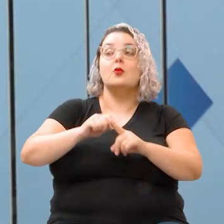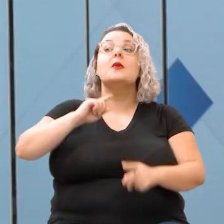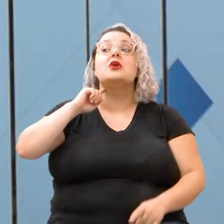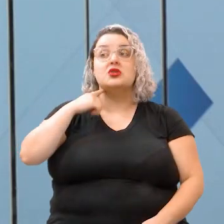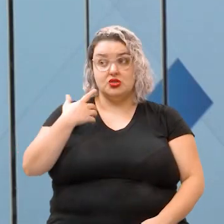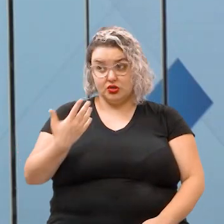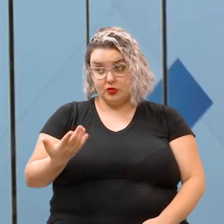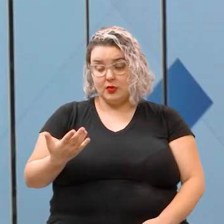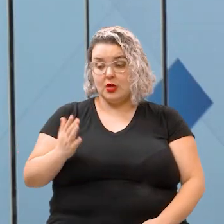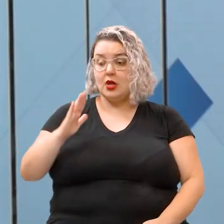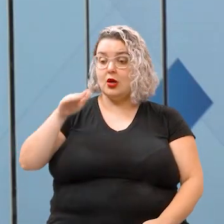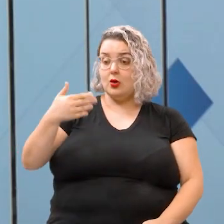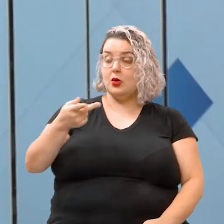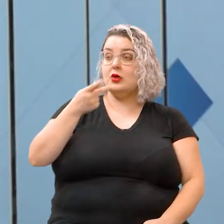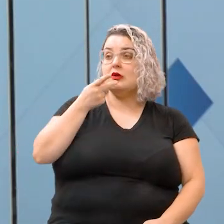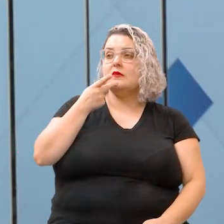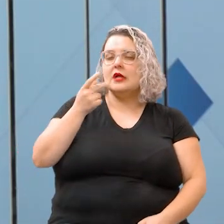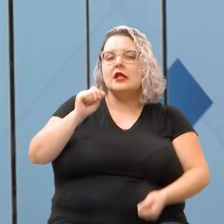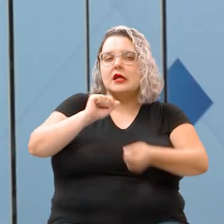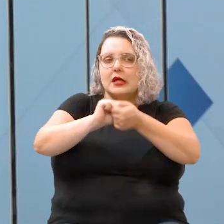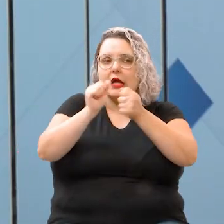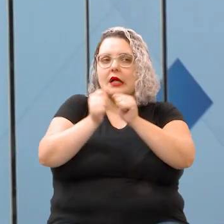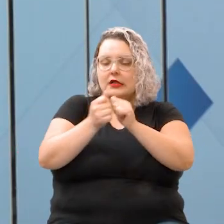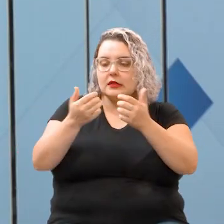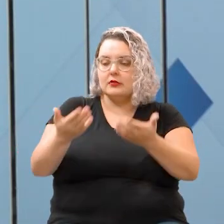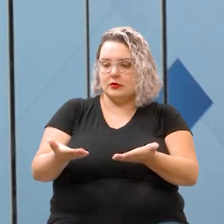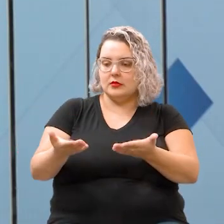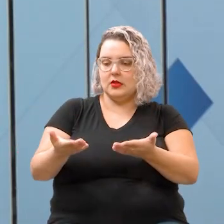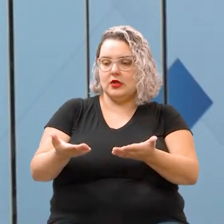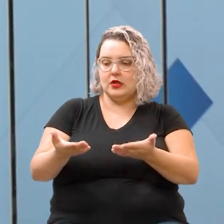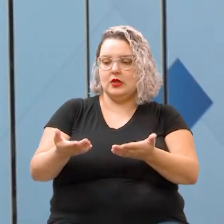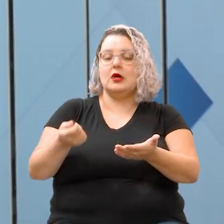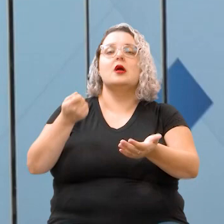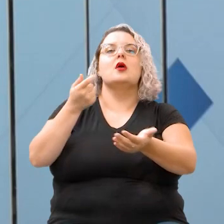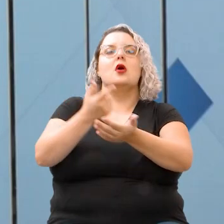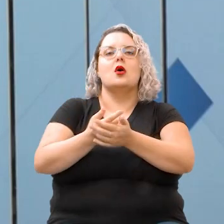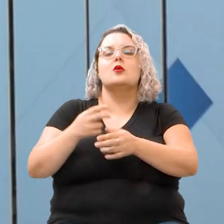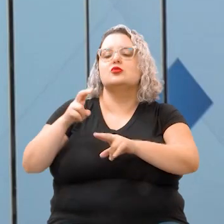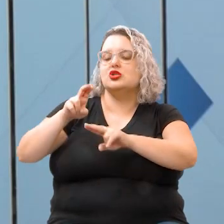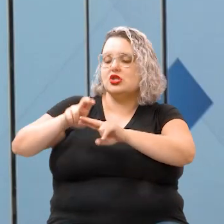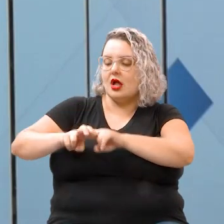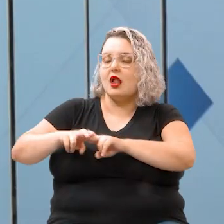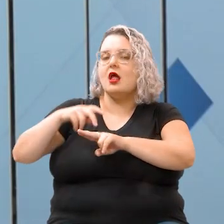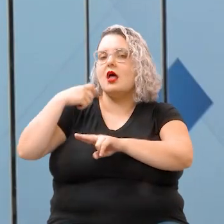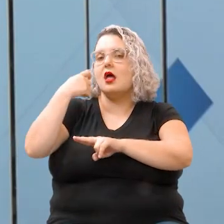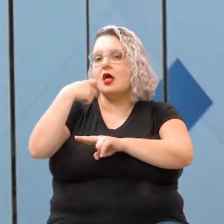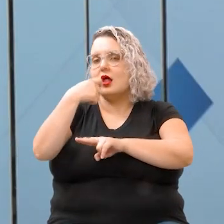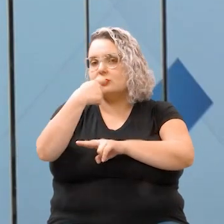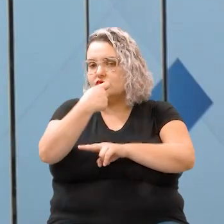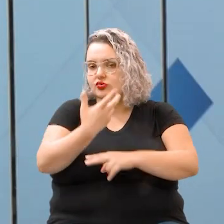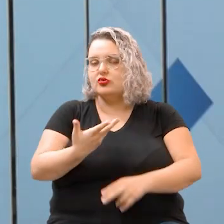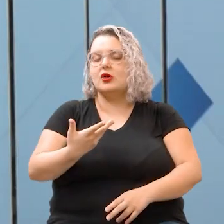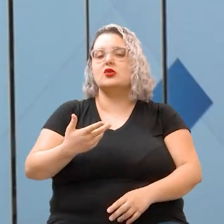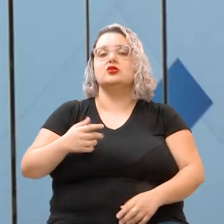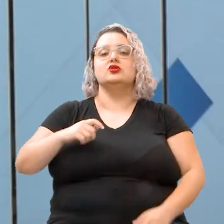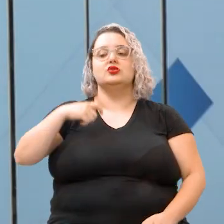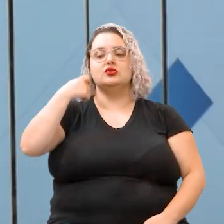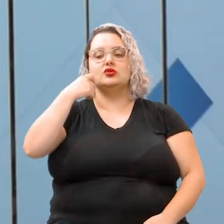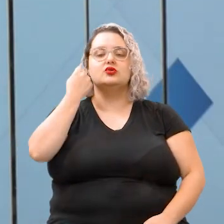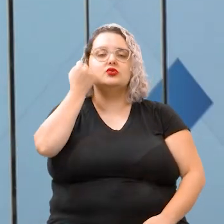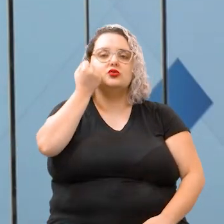maio, né? Então, quando a gente fala em equipar, é a compra, né, de cadeiras odontológicas, de aparelhos